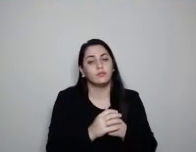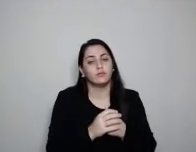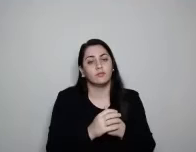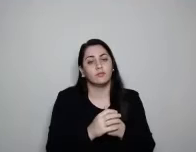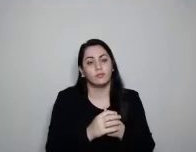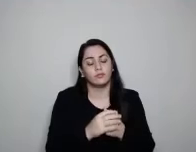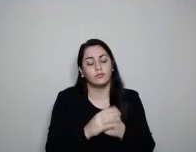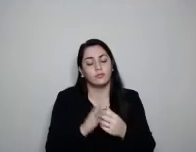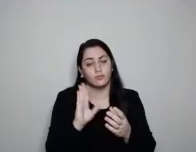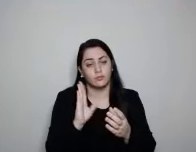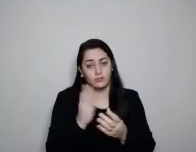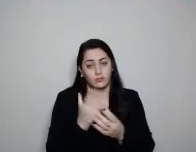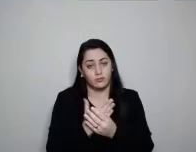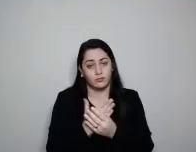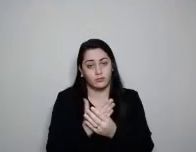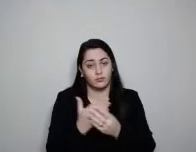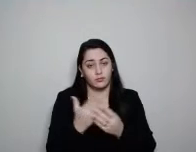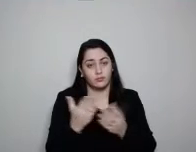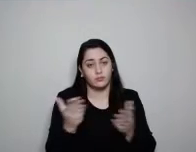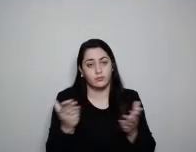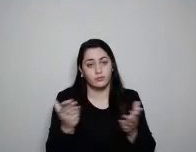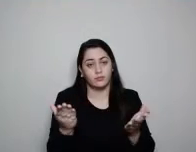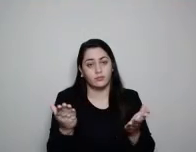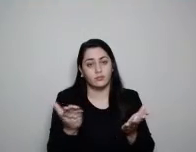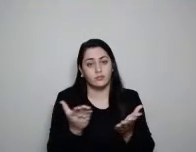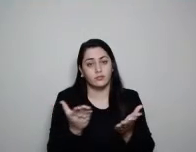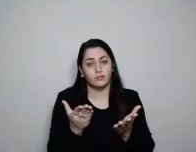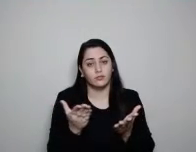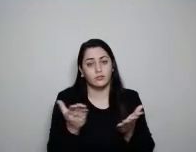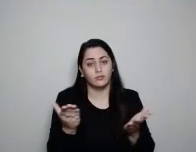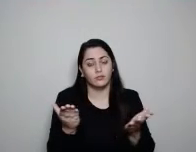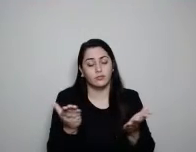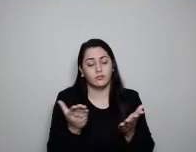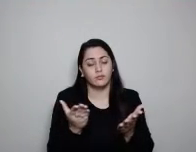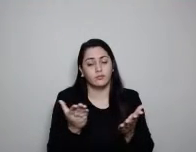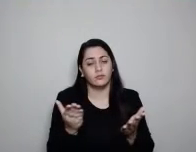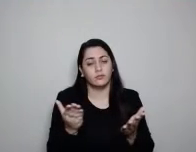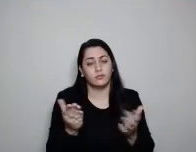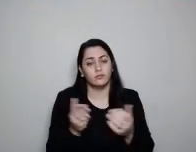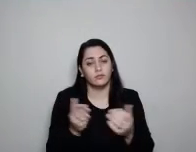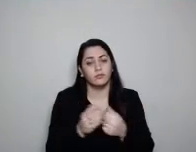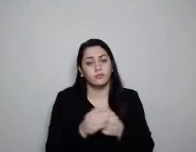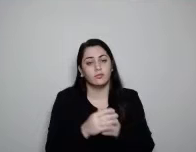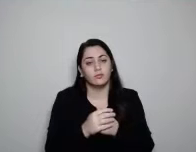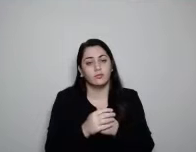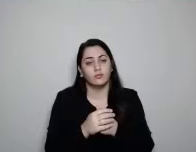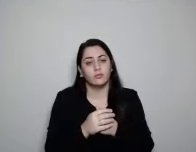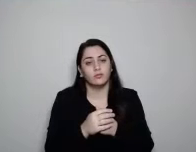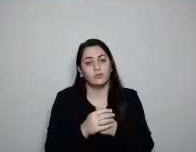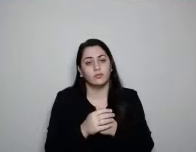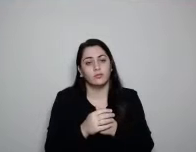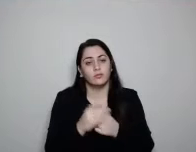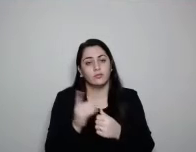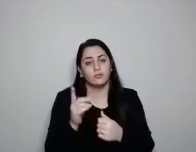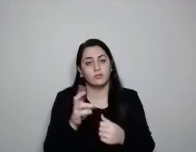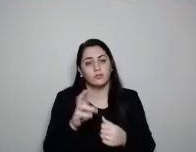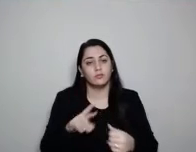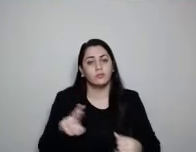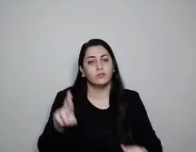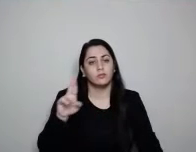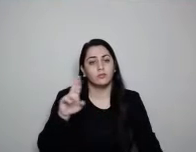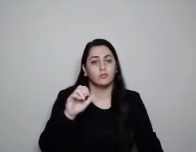termos do contrato na ligação anexada aos autos aos 4 minutos e 22 segundos. No caso de